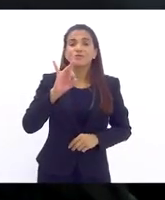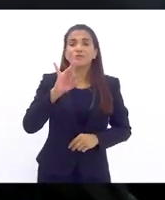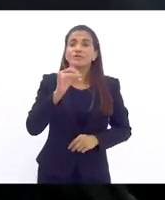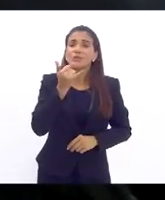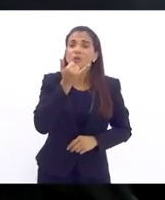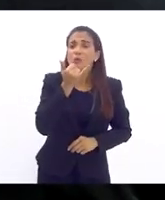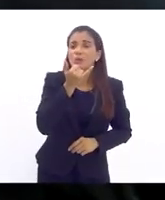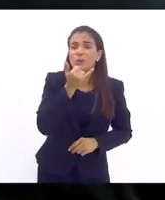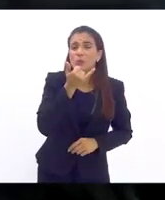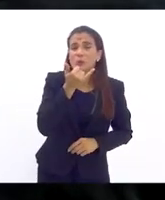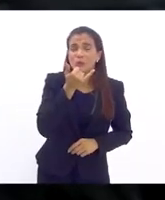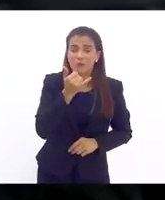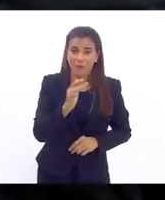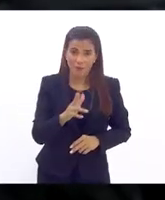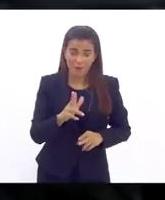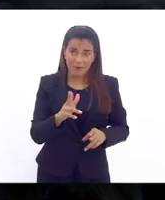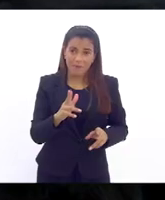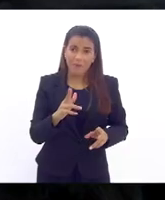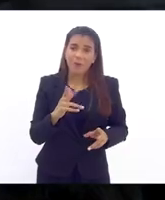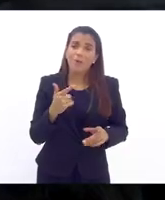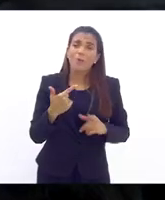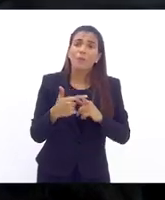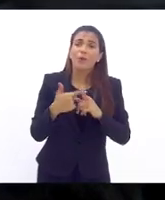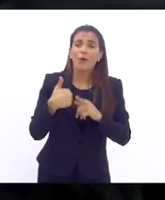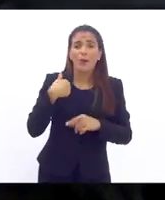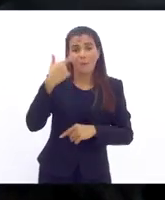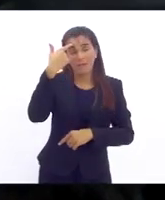concluir que todo mundo tem oportunidade